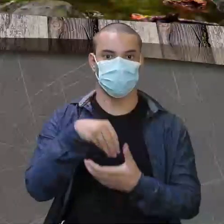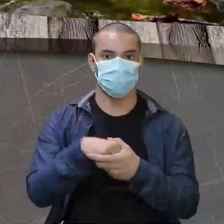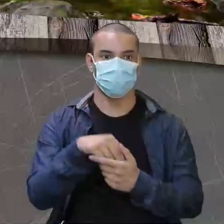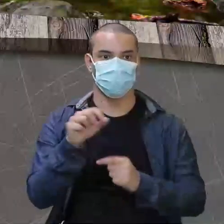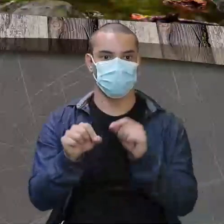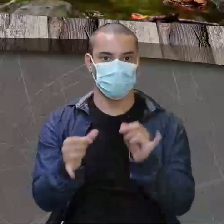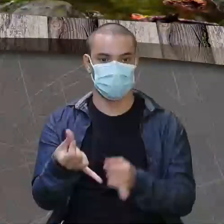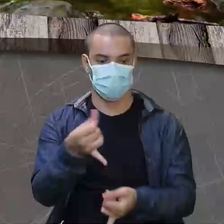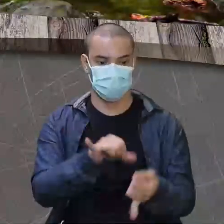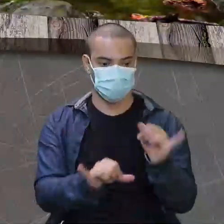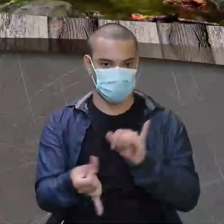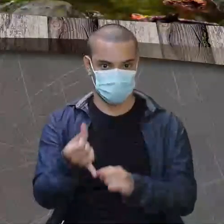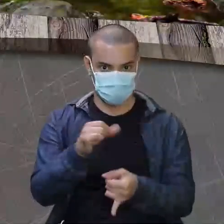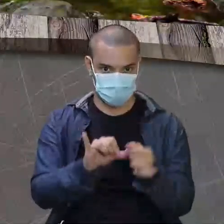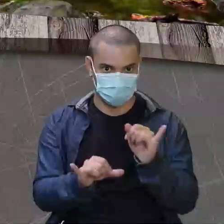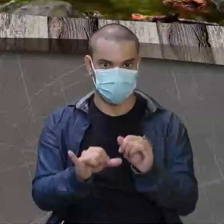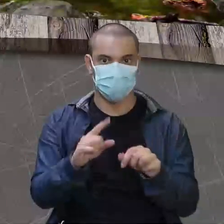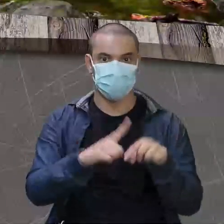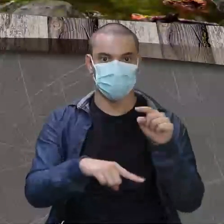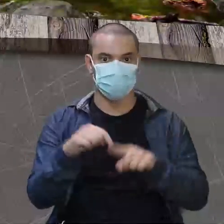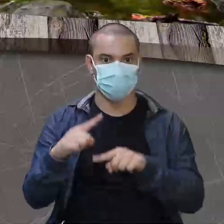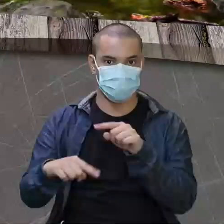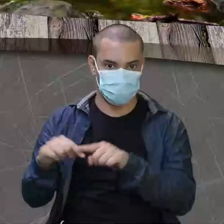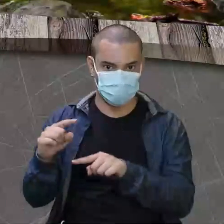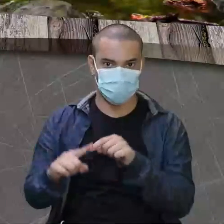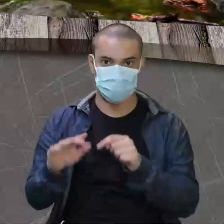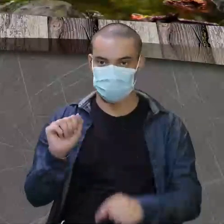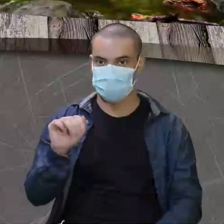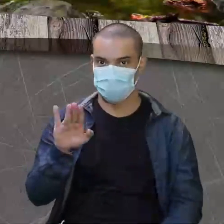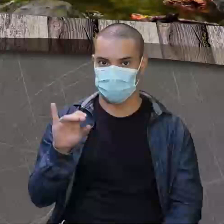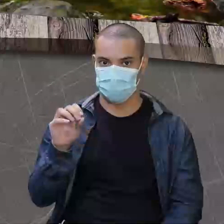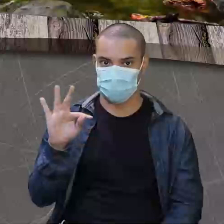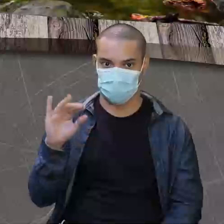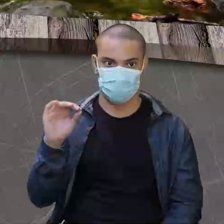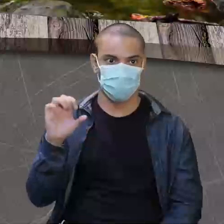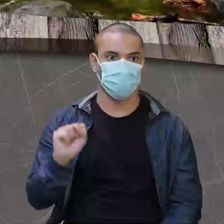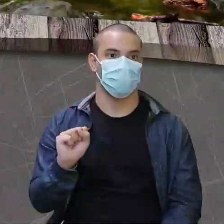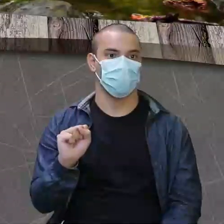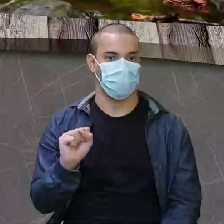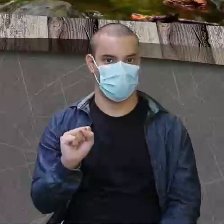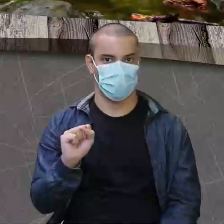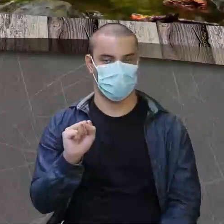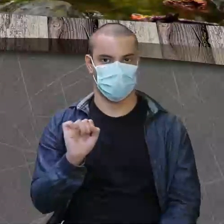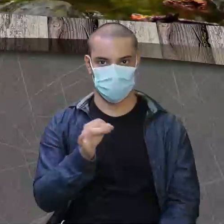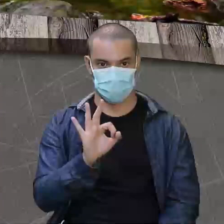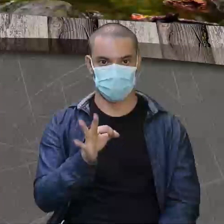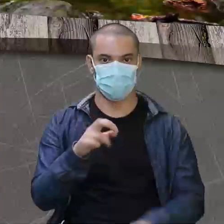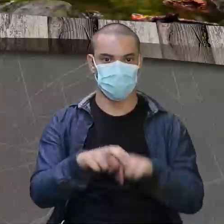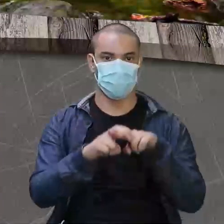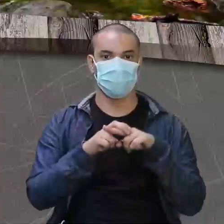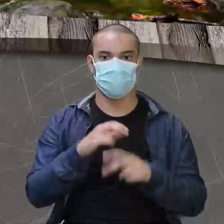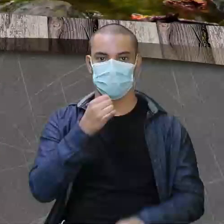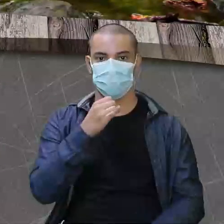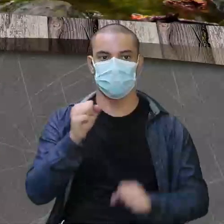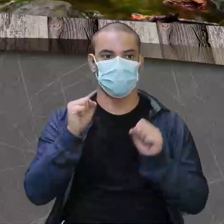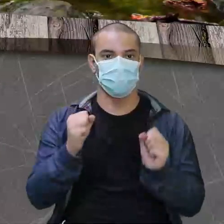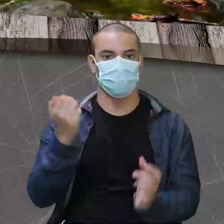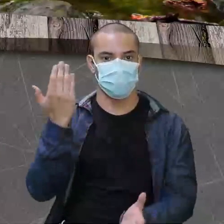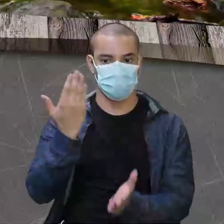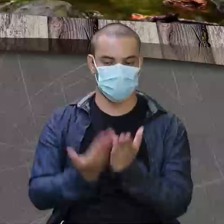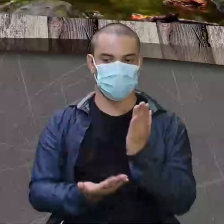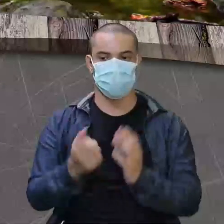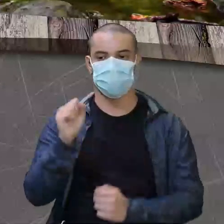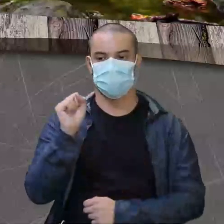fenômenos químicos, ou seja, nos elementos abióticos do meio, tá bom? Então, essa energia, ela pode ser perdida,